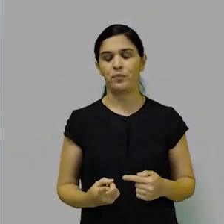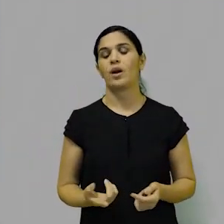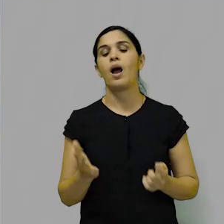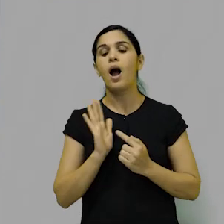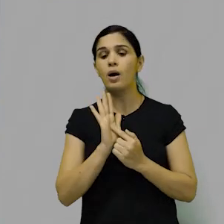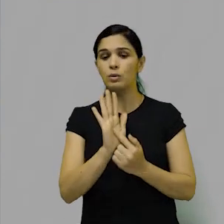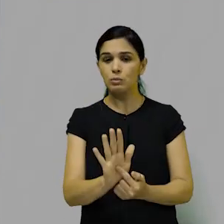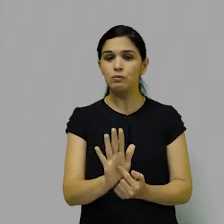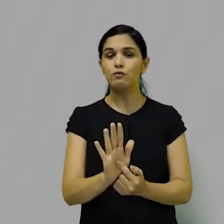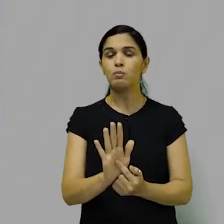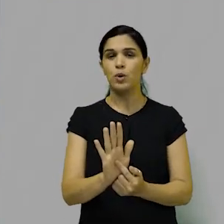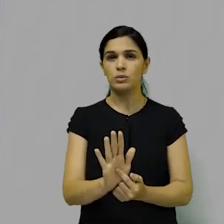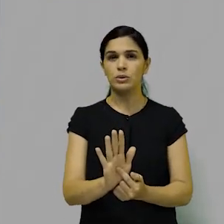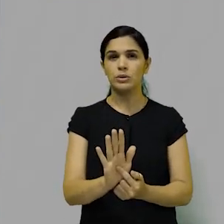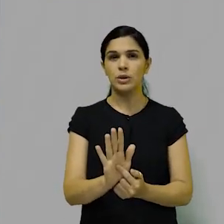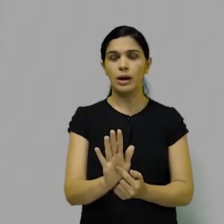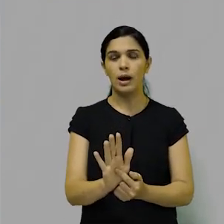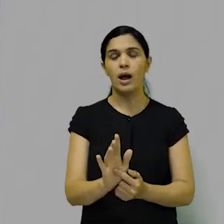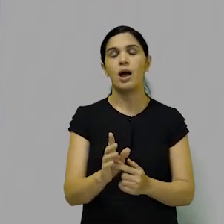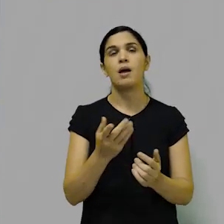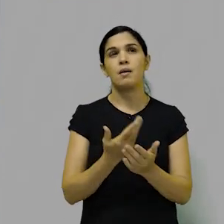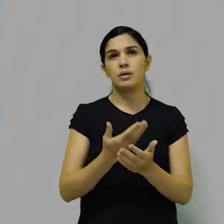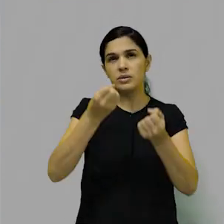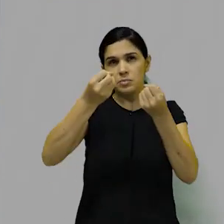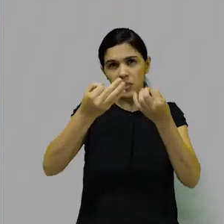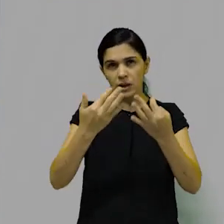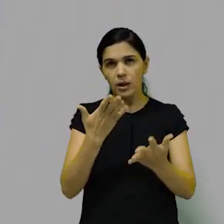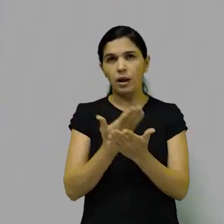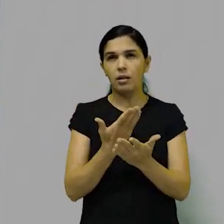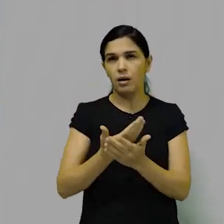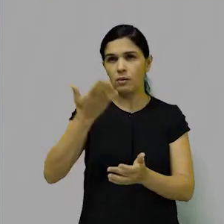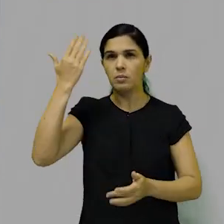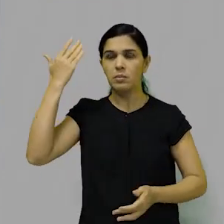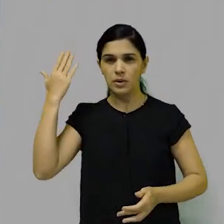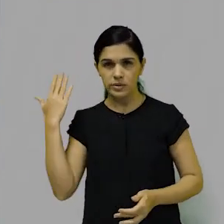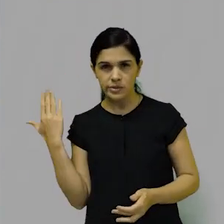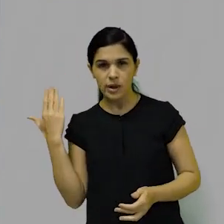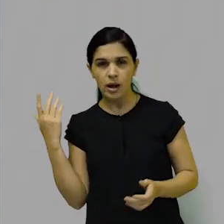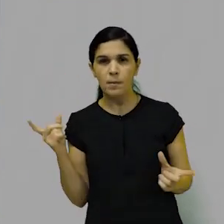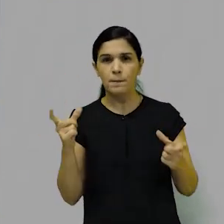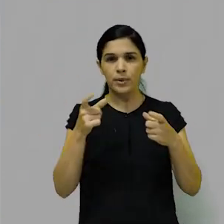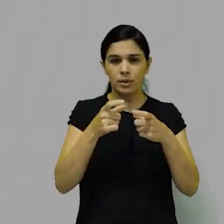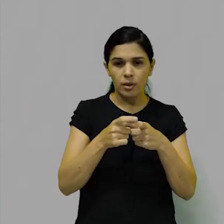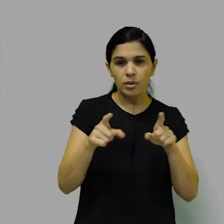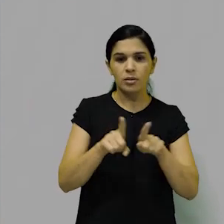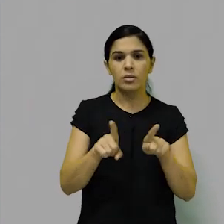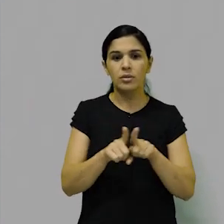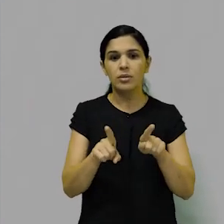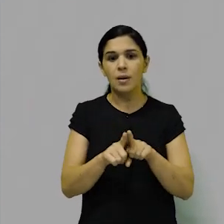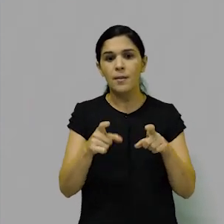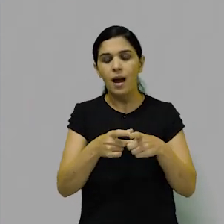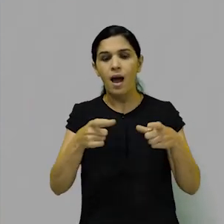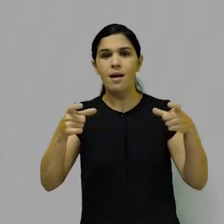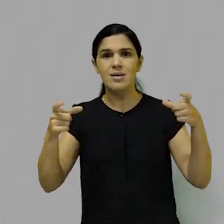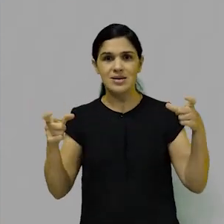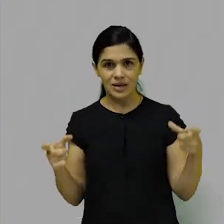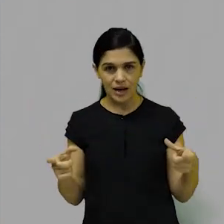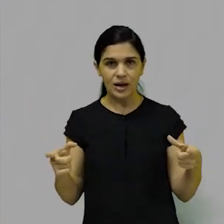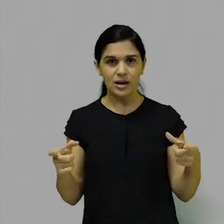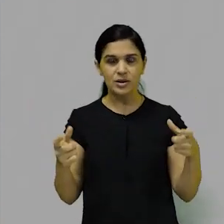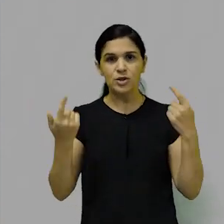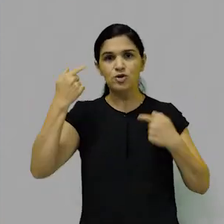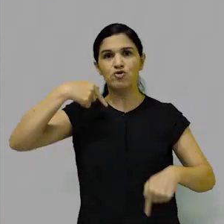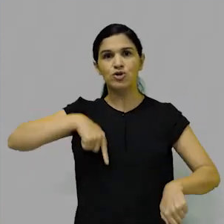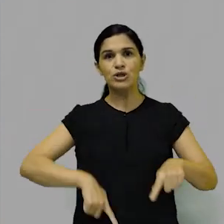grande circulação. Eu disse para vocês lá na nossa aula de sistema cardiorrespiratório que o sangue rico em gás carbônico entrava